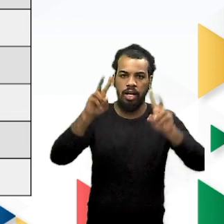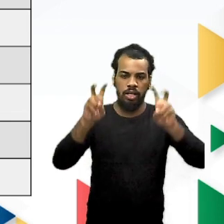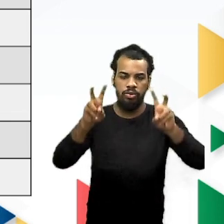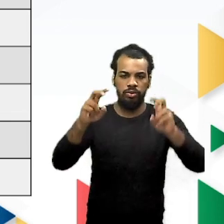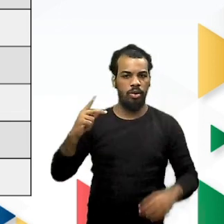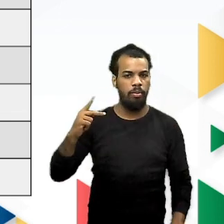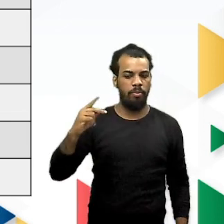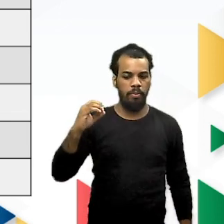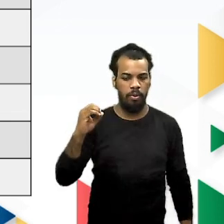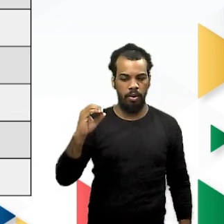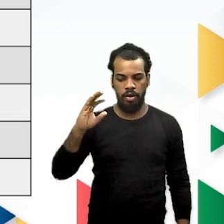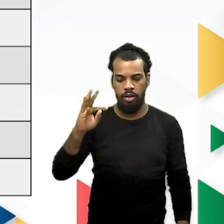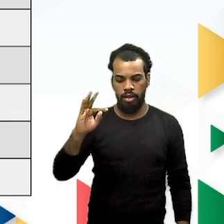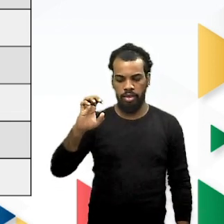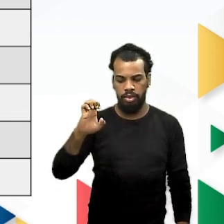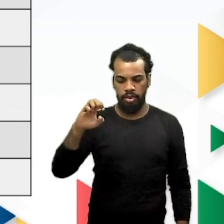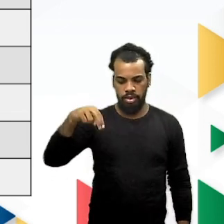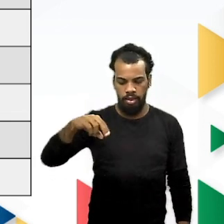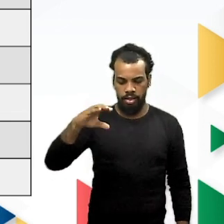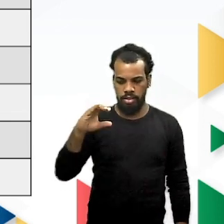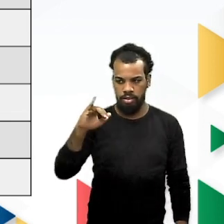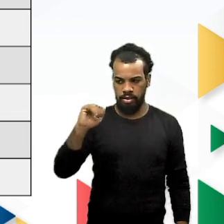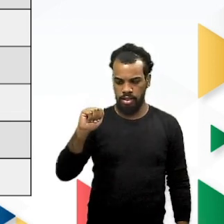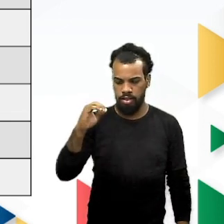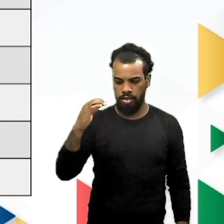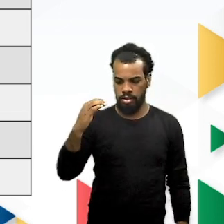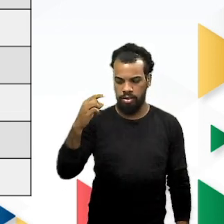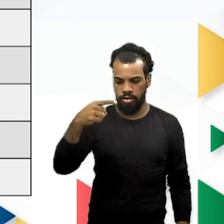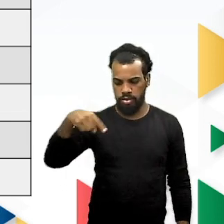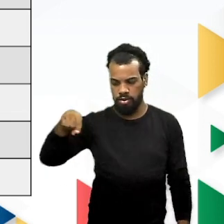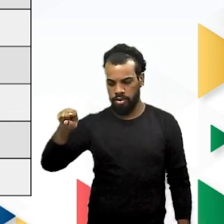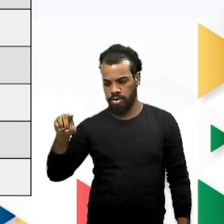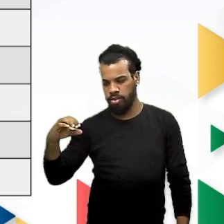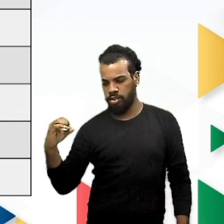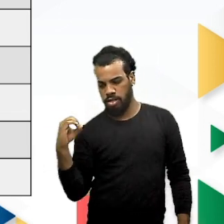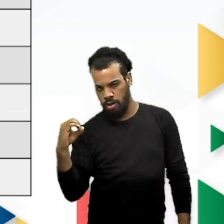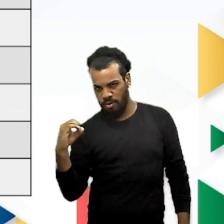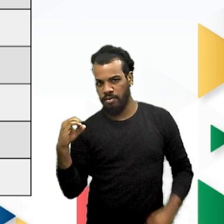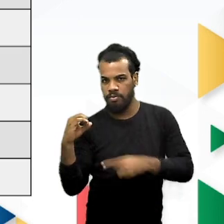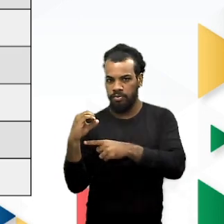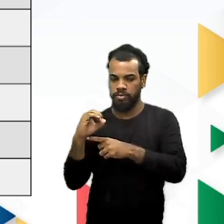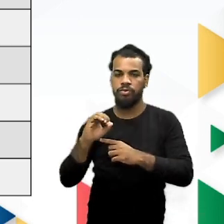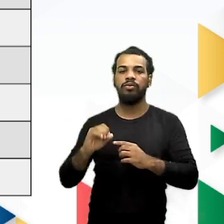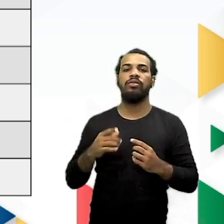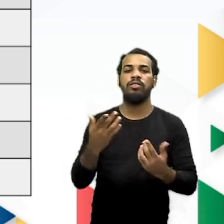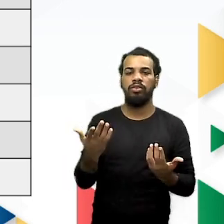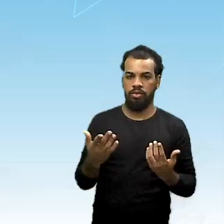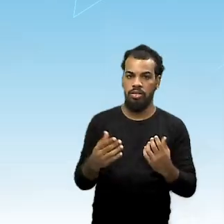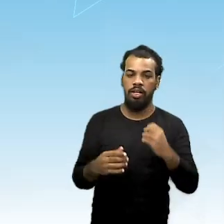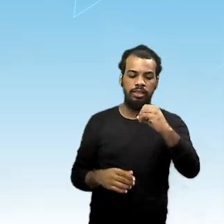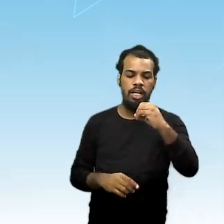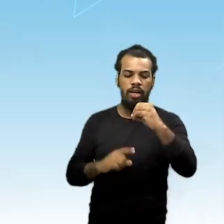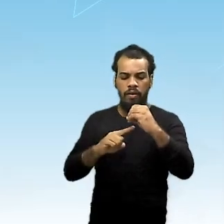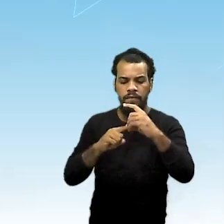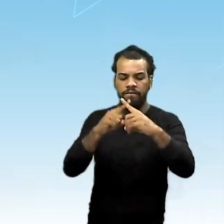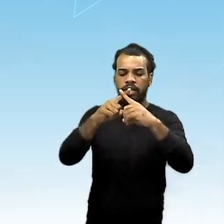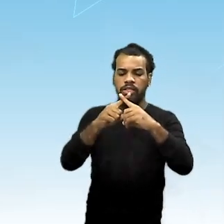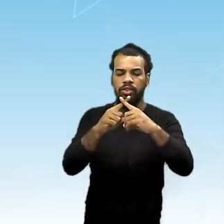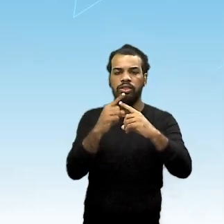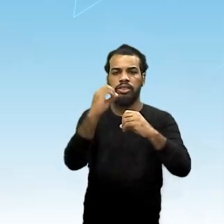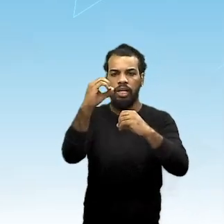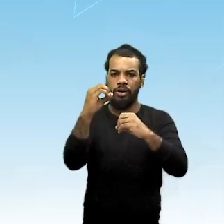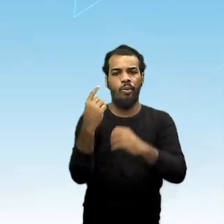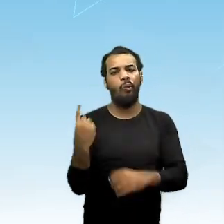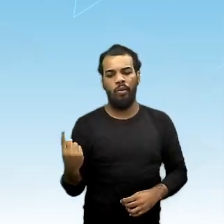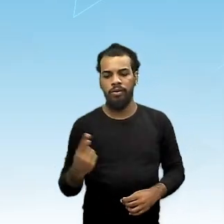te mostrar que todo número elevado a 0, com exceção do próprio 0, ok? É 1. Fechou? Tem o número